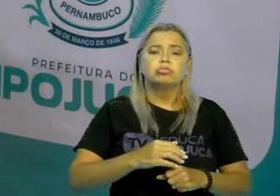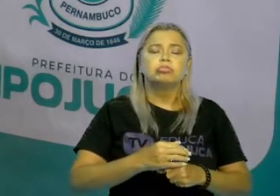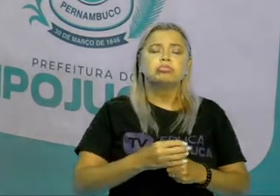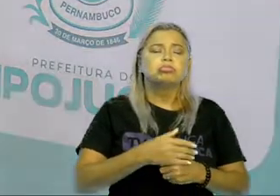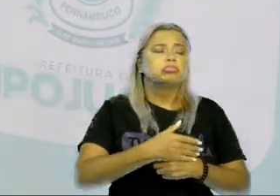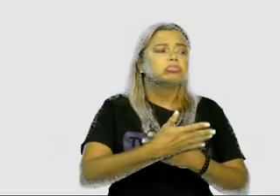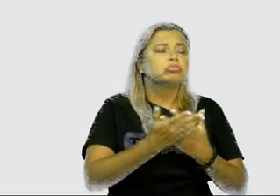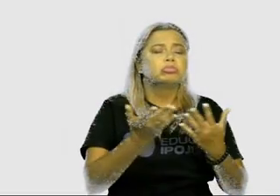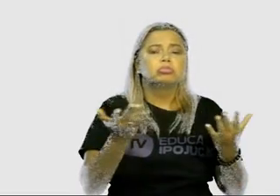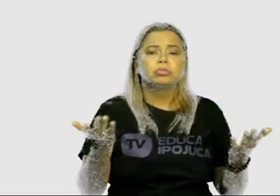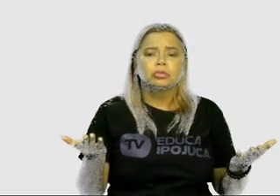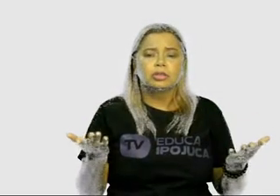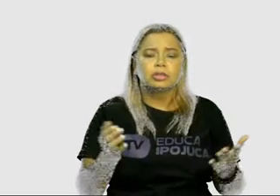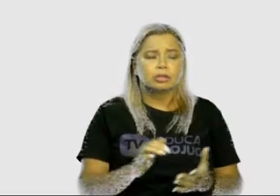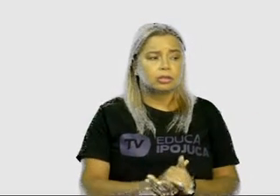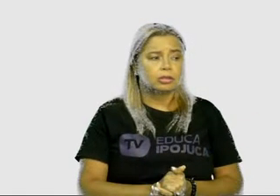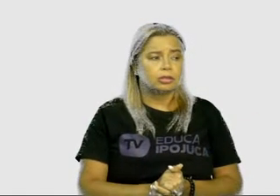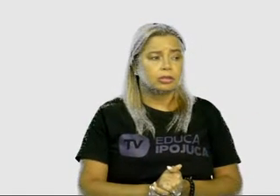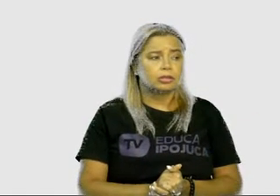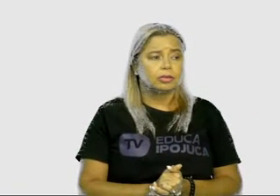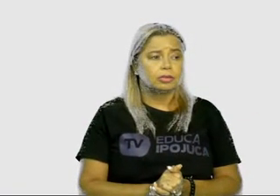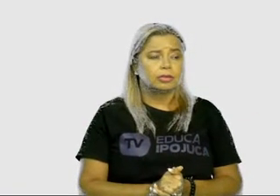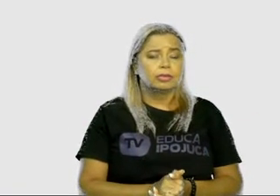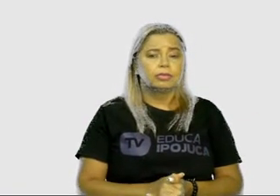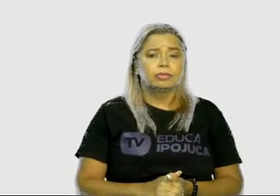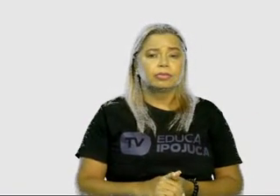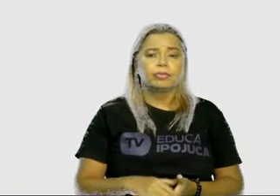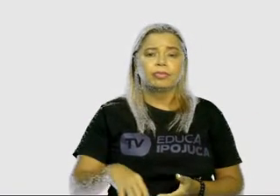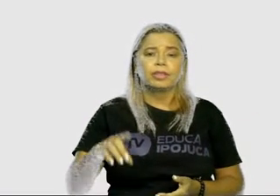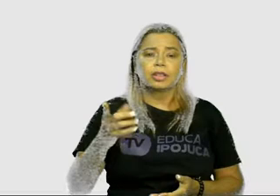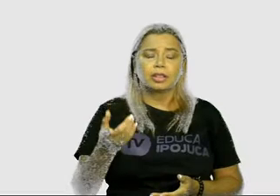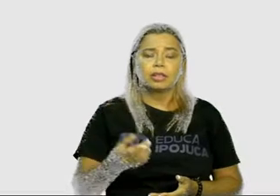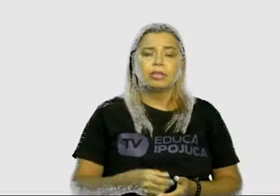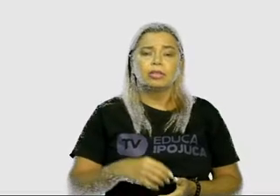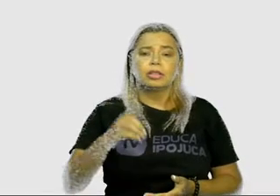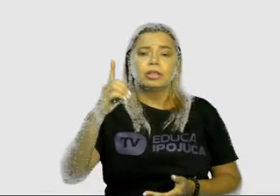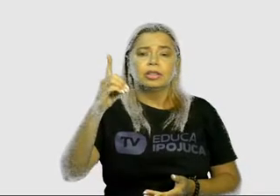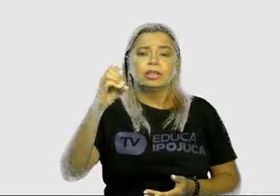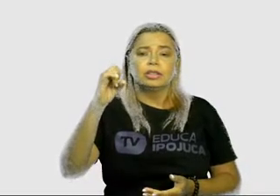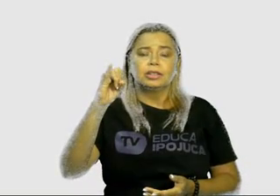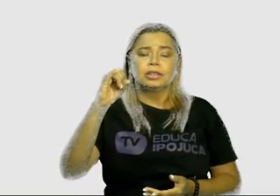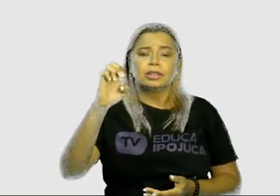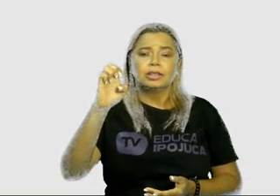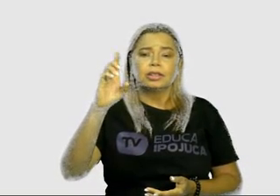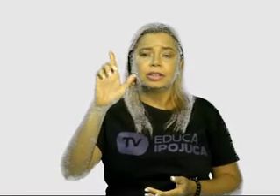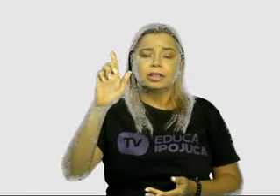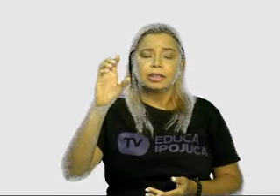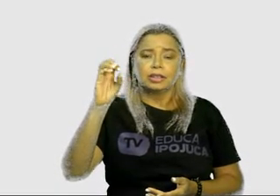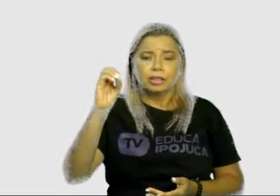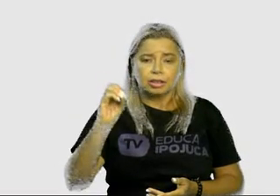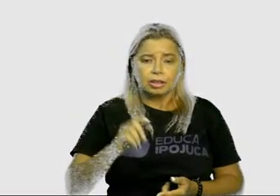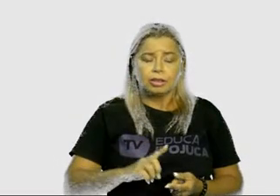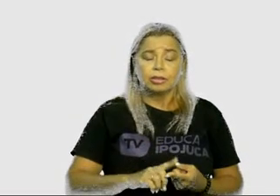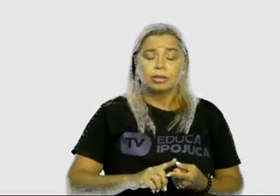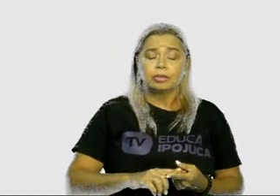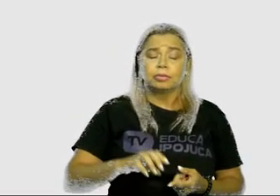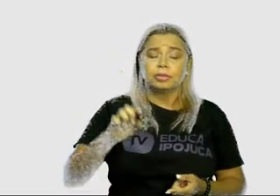coleção maior seria quem? Diego e Gabriel, que tem a mesma quantidade, porque os dois deram